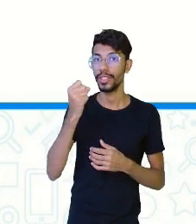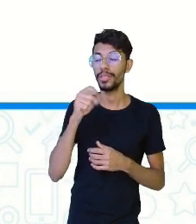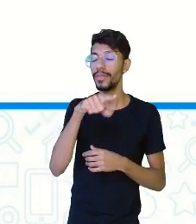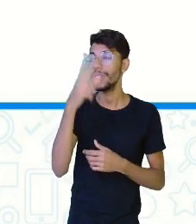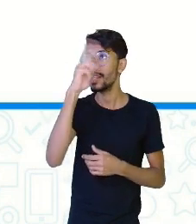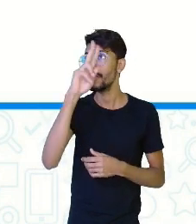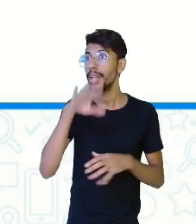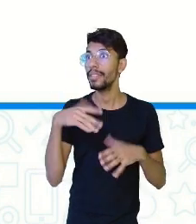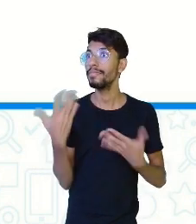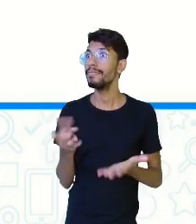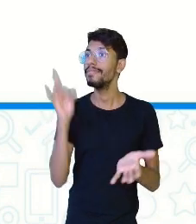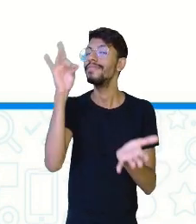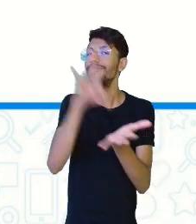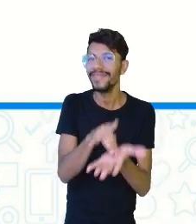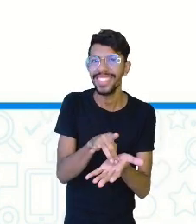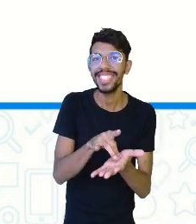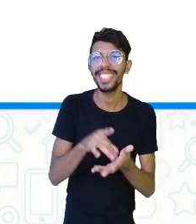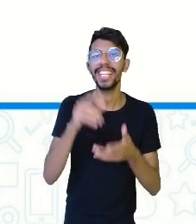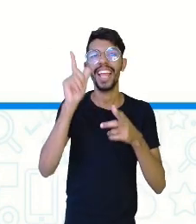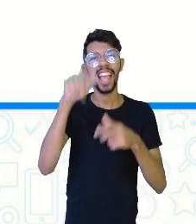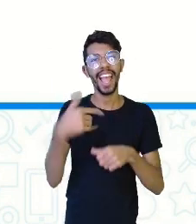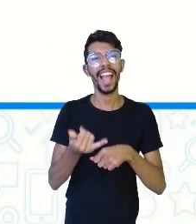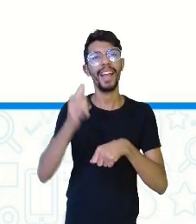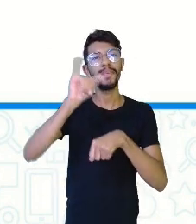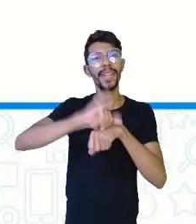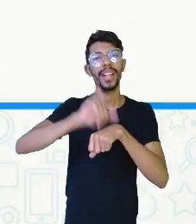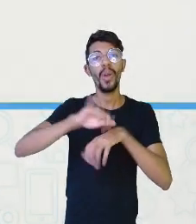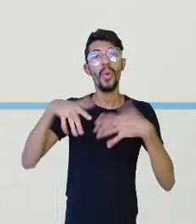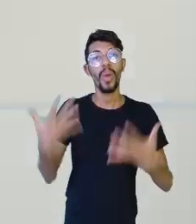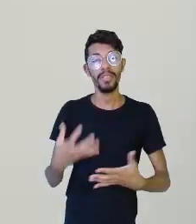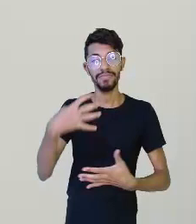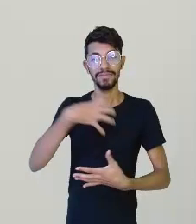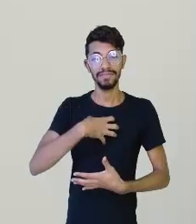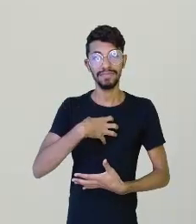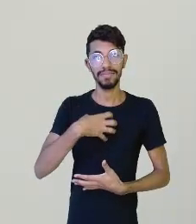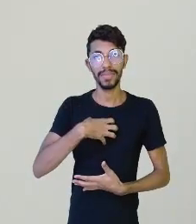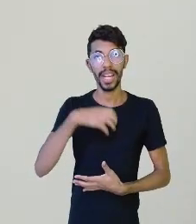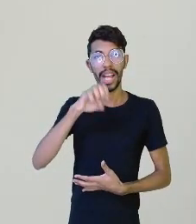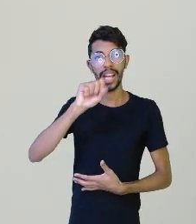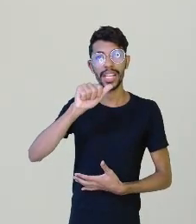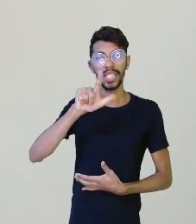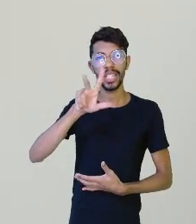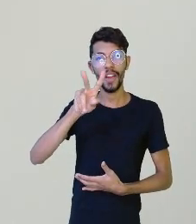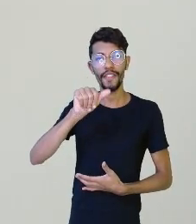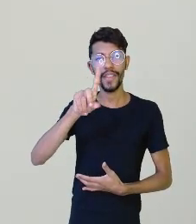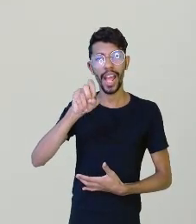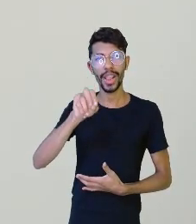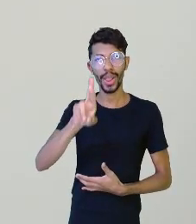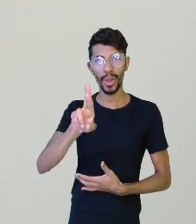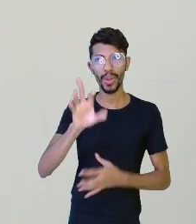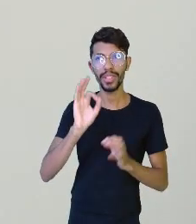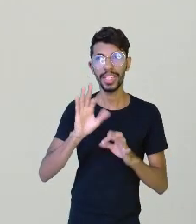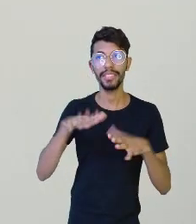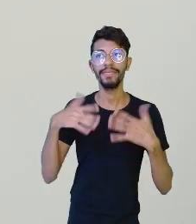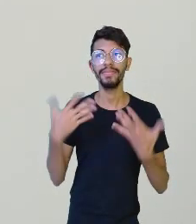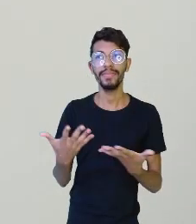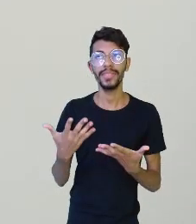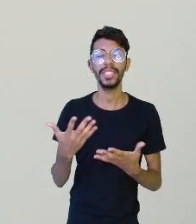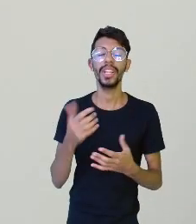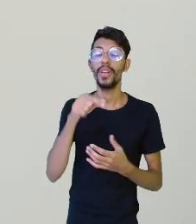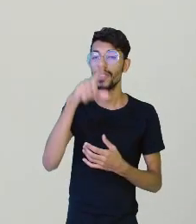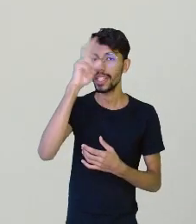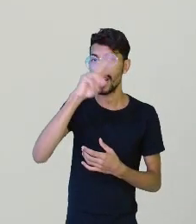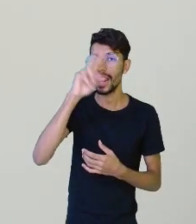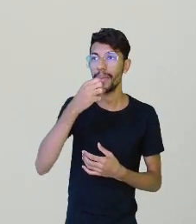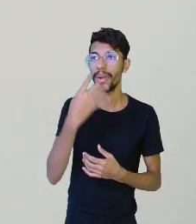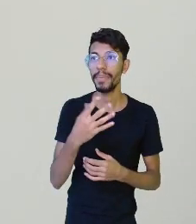você. Isso mesmo, a capital da Bahia é Salvador. E Salvador, você está bem lembrado, nós